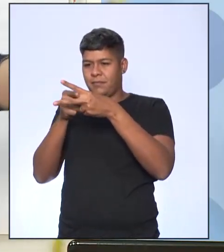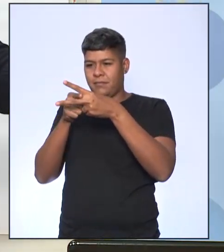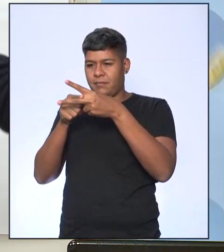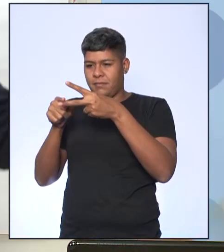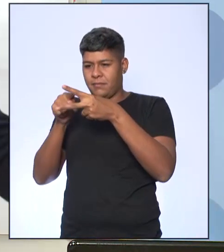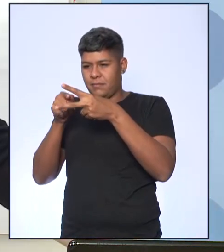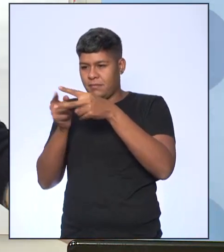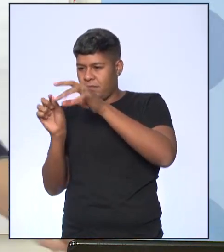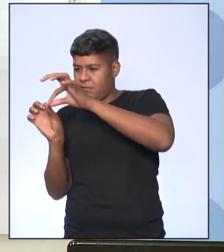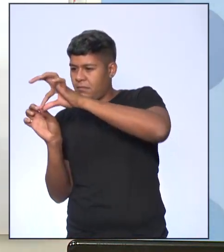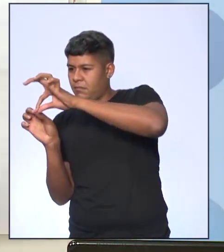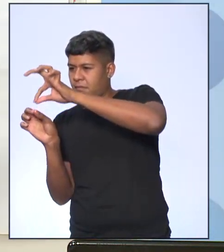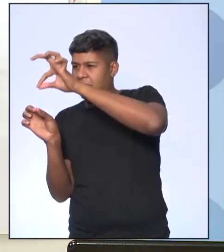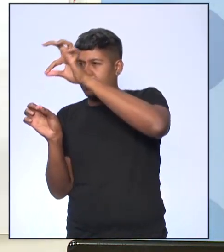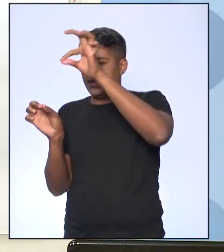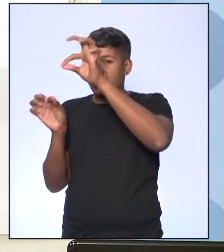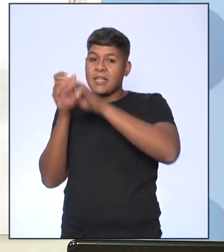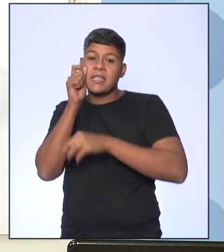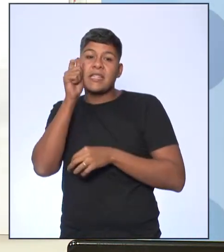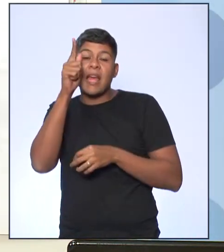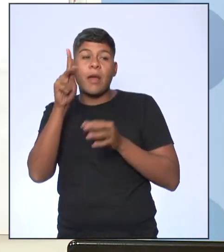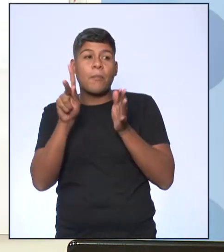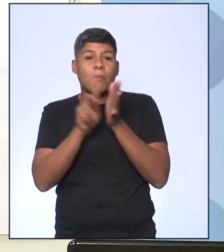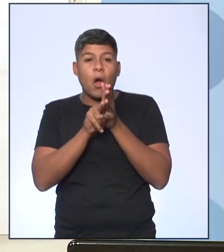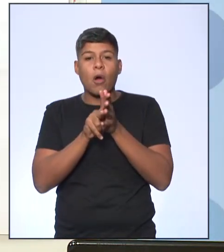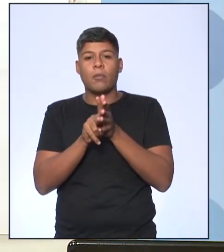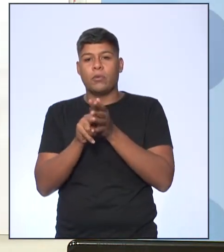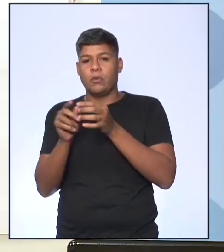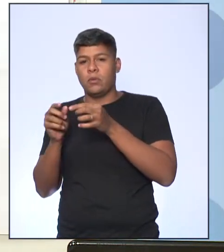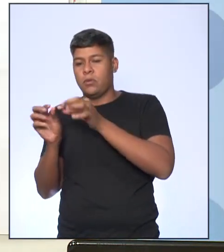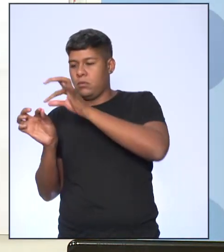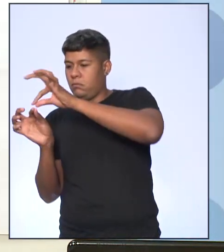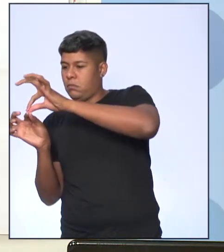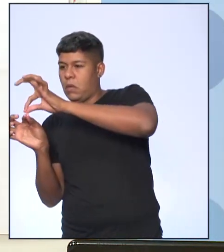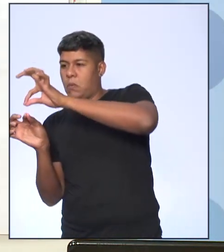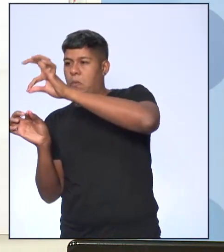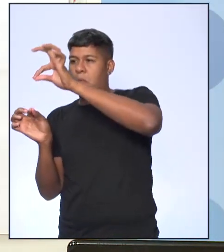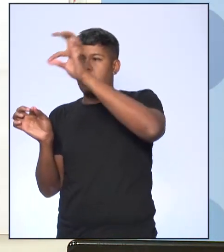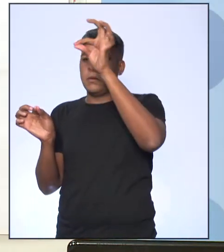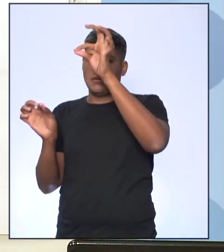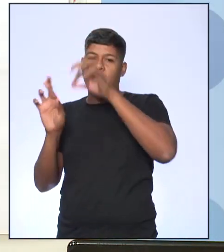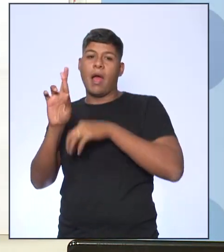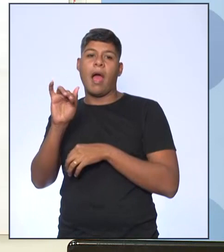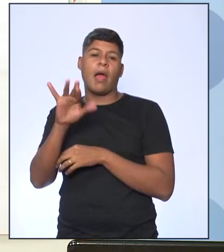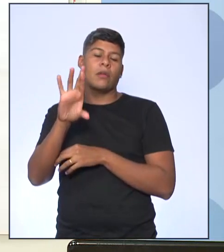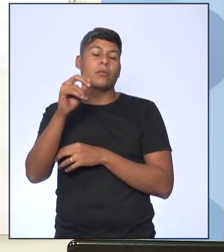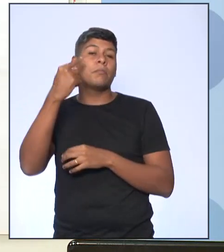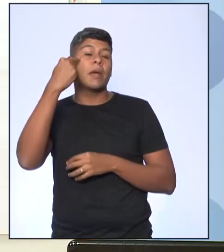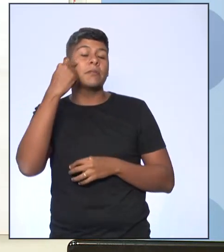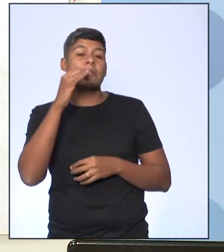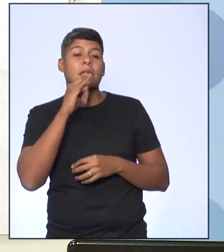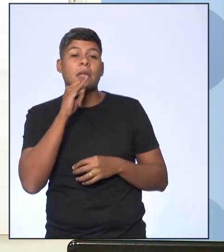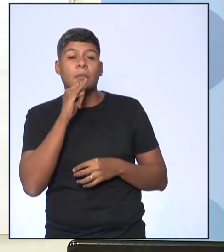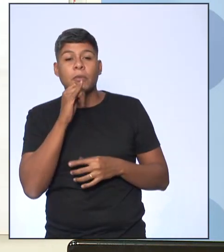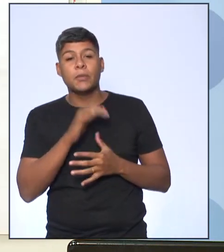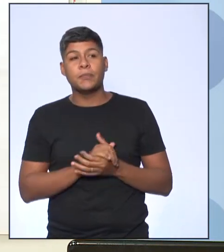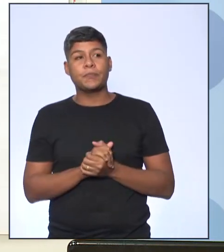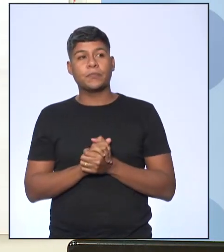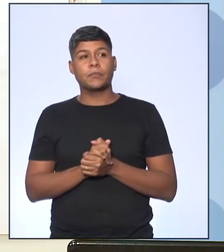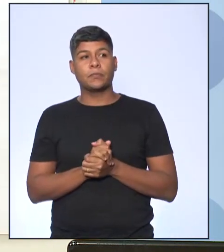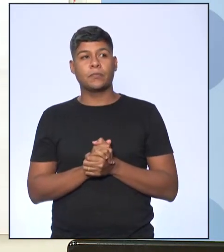para vocês é a ideia que eu tenho de tamanho de raio, andando pela circunferência. Pensa, vou dar um exemplo para